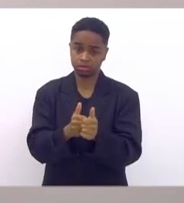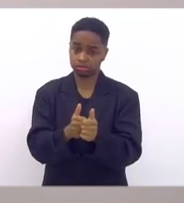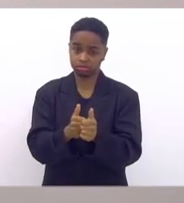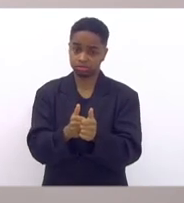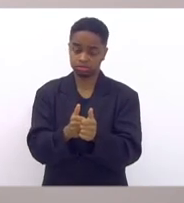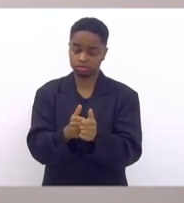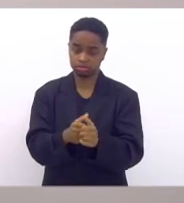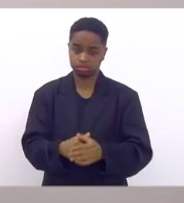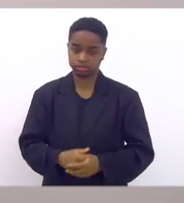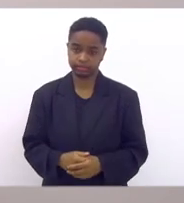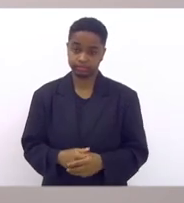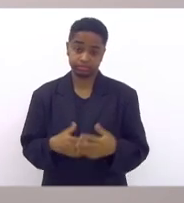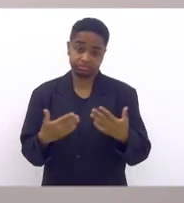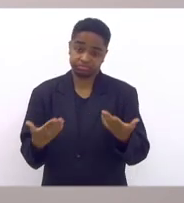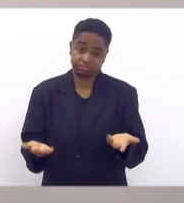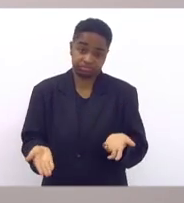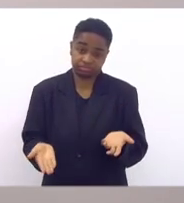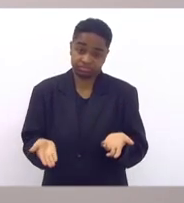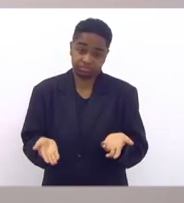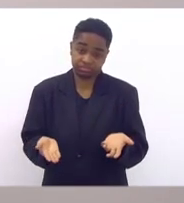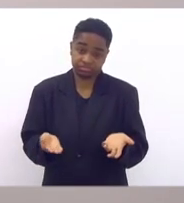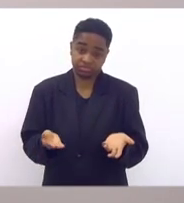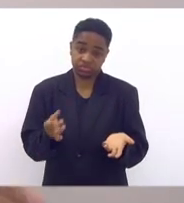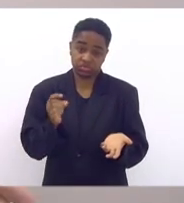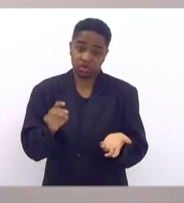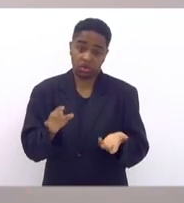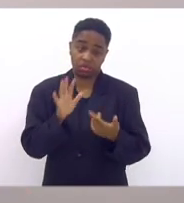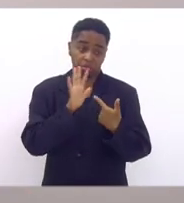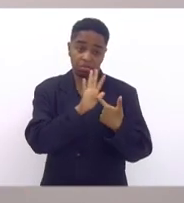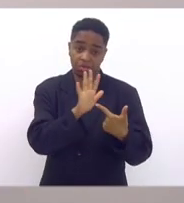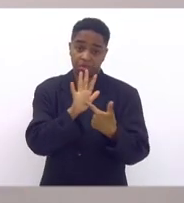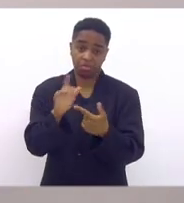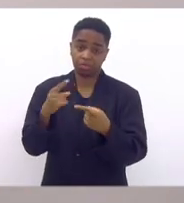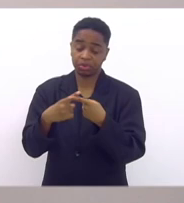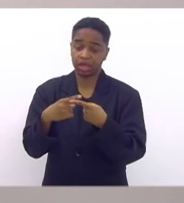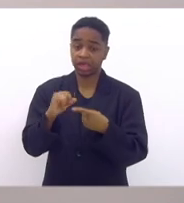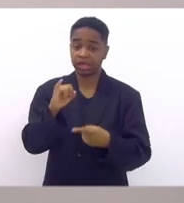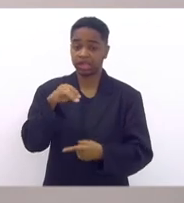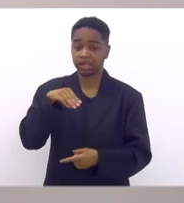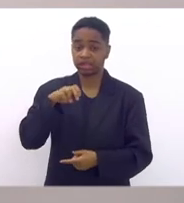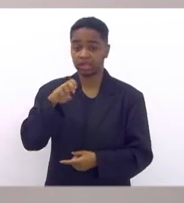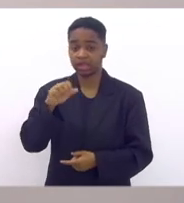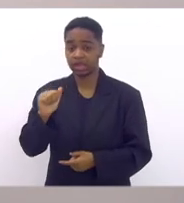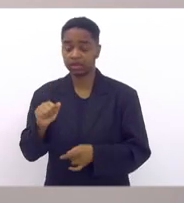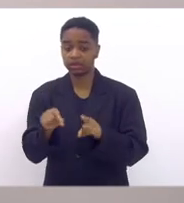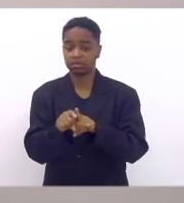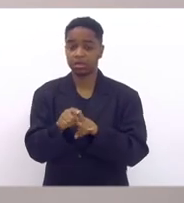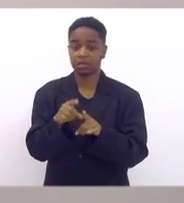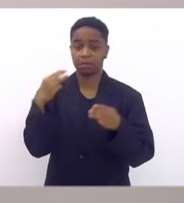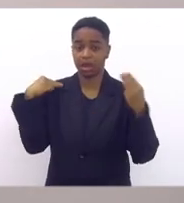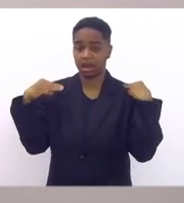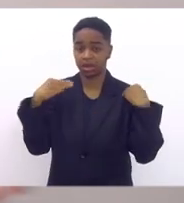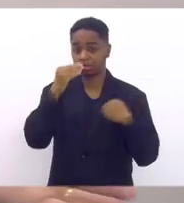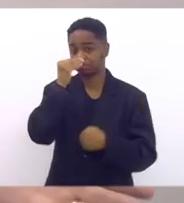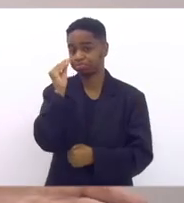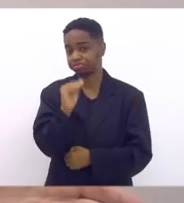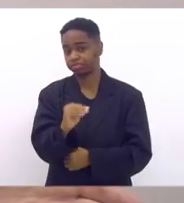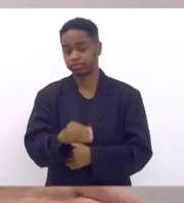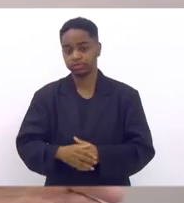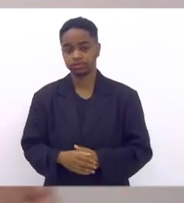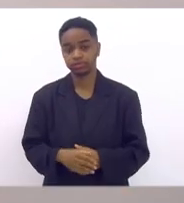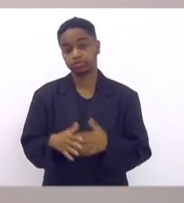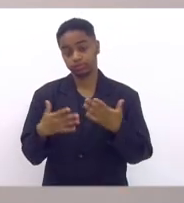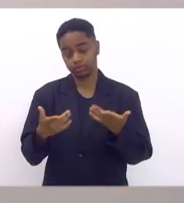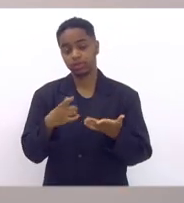individual Aquilo é para inglês ver nem nem a Maria nem a Marinha acabam avaliando isso o que gera o